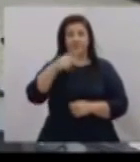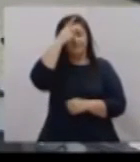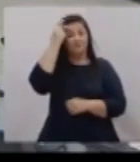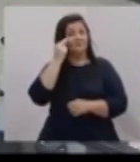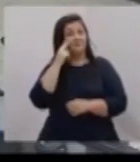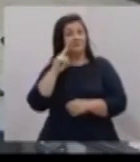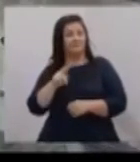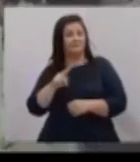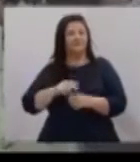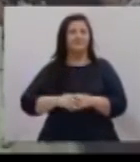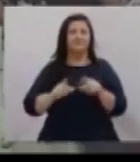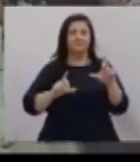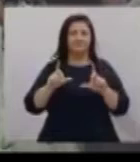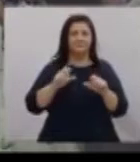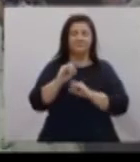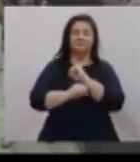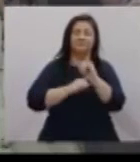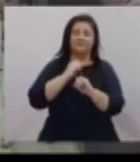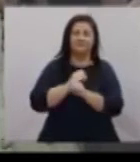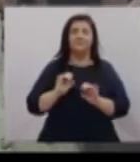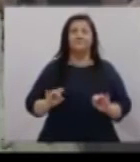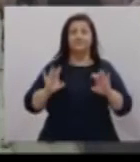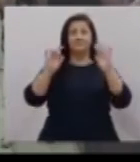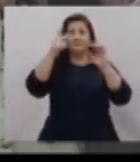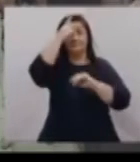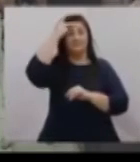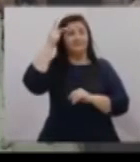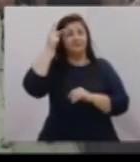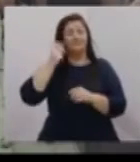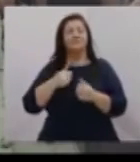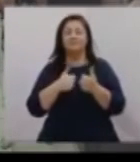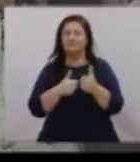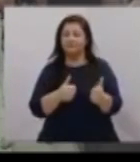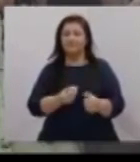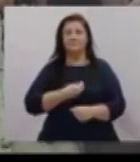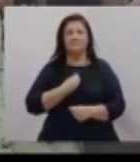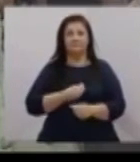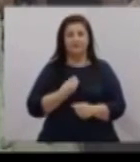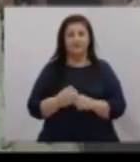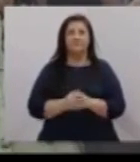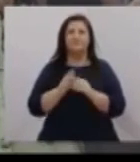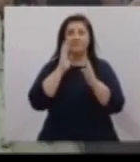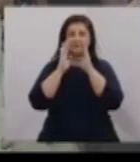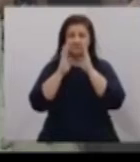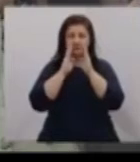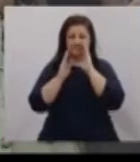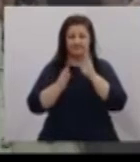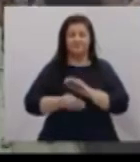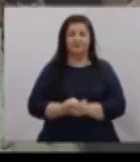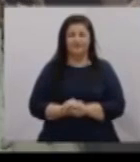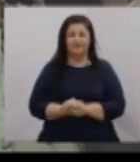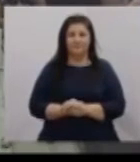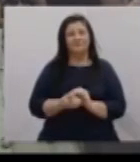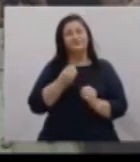telespectadores, senhores internautas, em especial aqueles que nos assistem ao vivo e pela página da Câmara, no